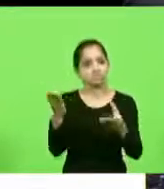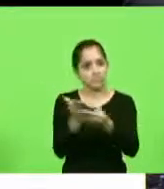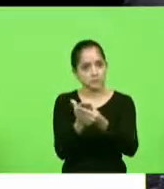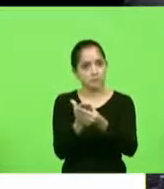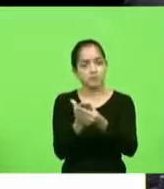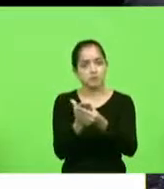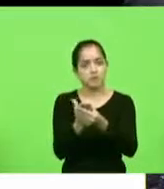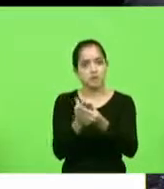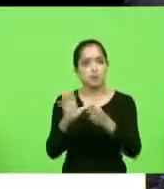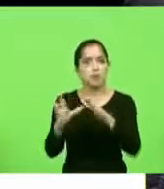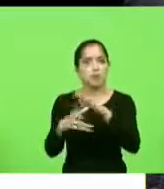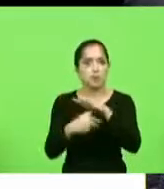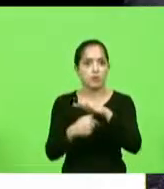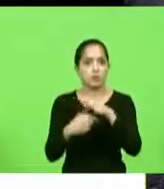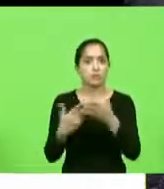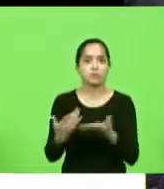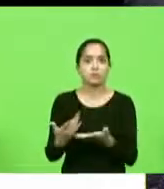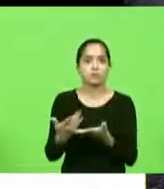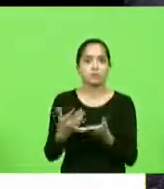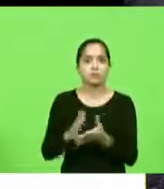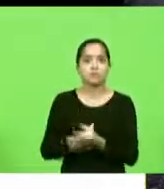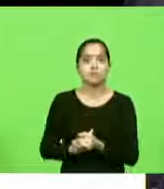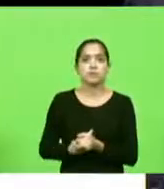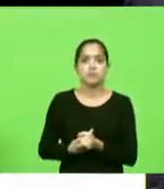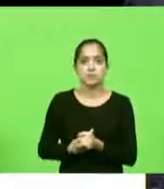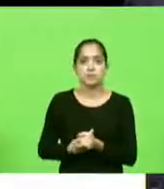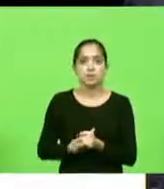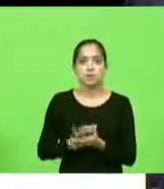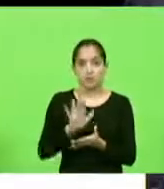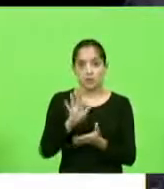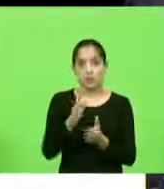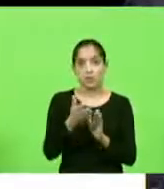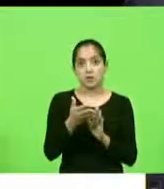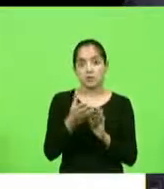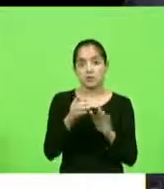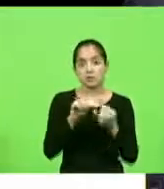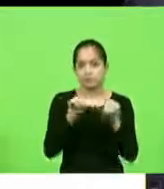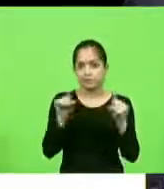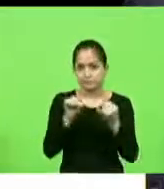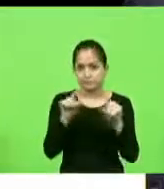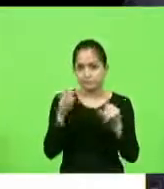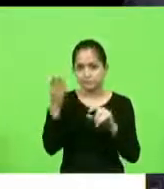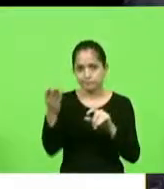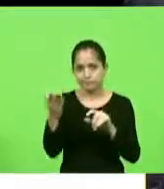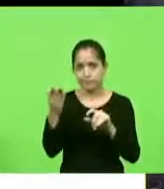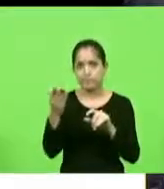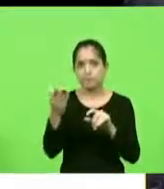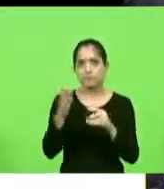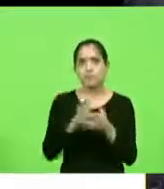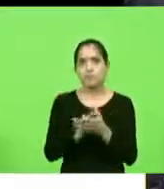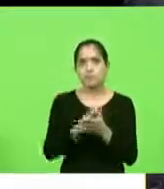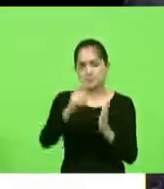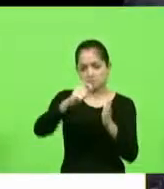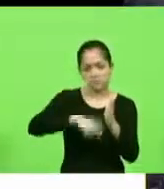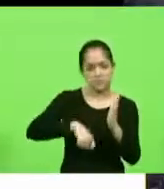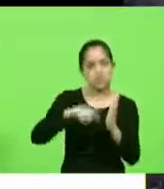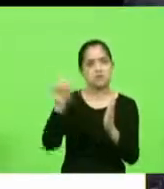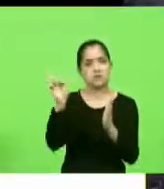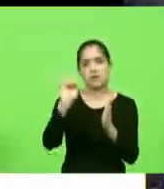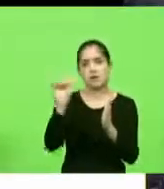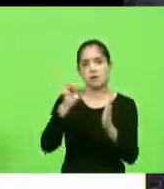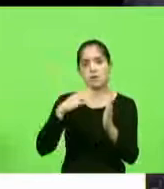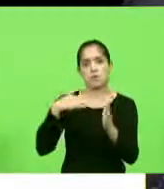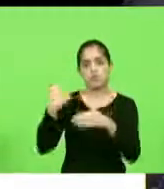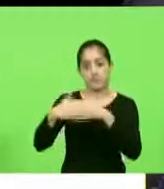33 milhões de reais. E eu, se me permite, deputado Kennedy, quero parafrasear a Vossa Excelência. Também não vou botar a minha digital nesse troço para ninguém